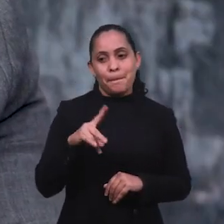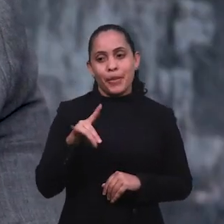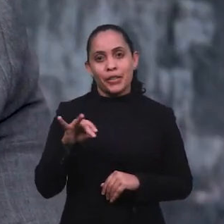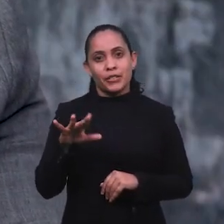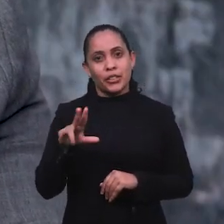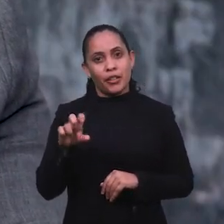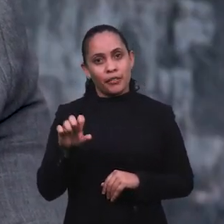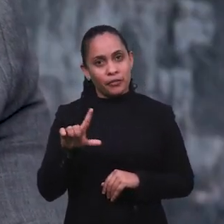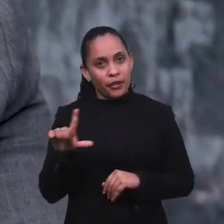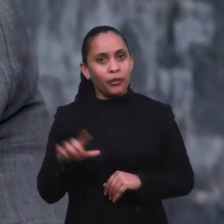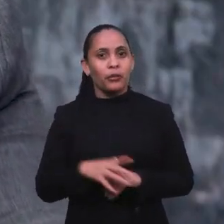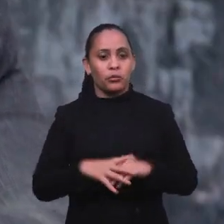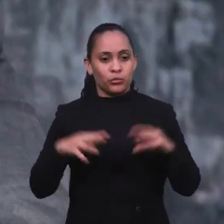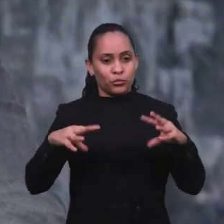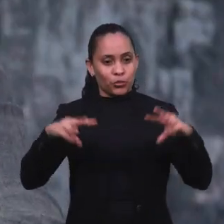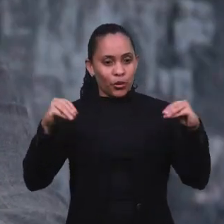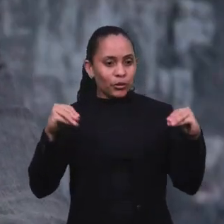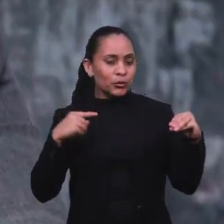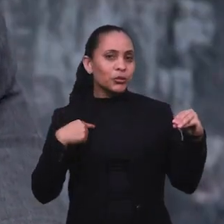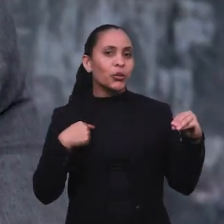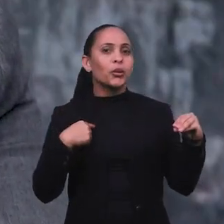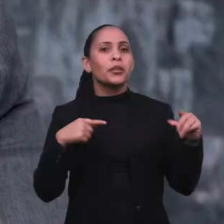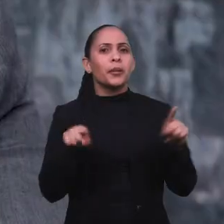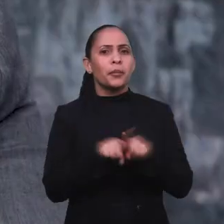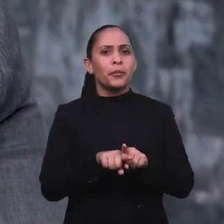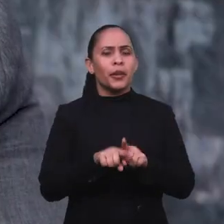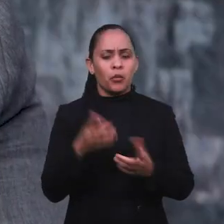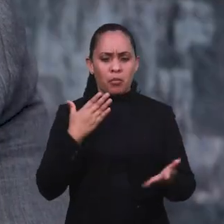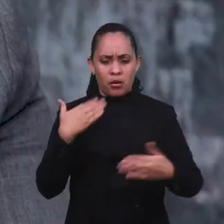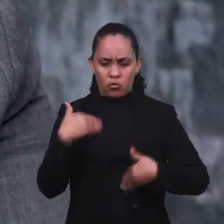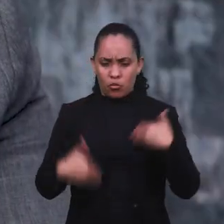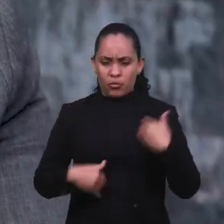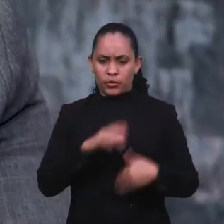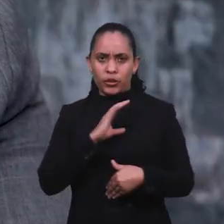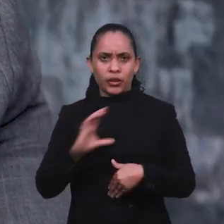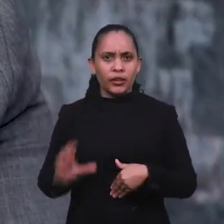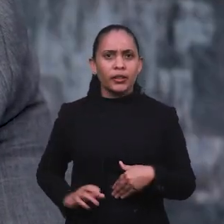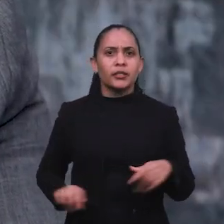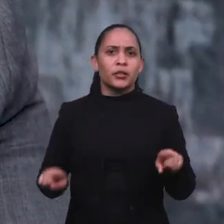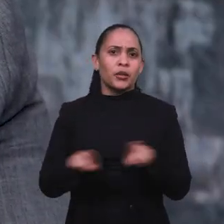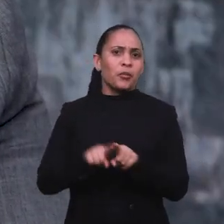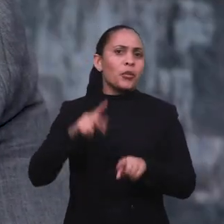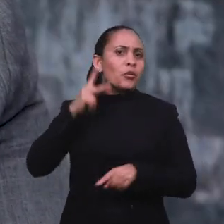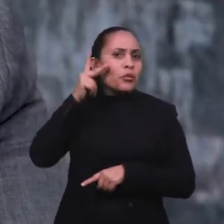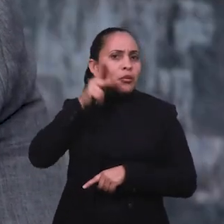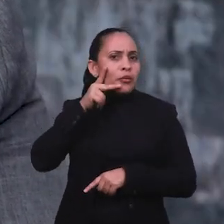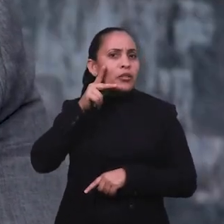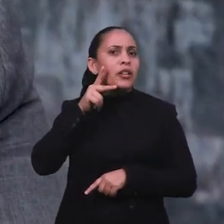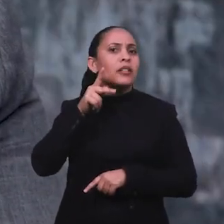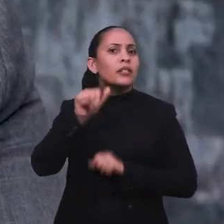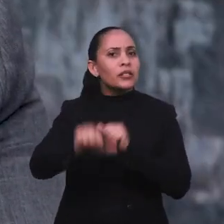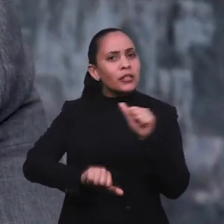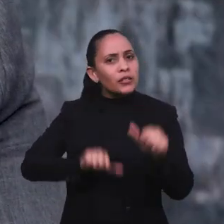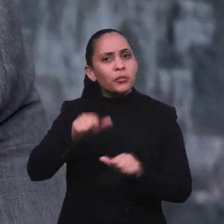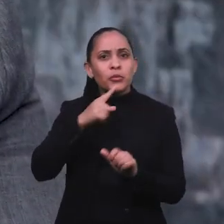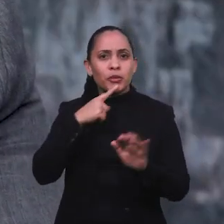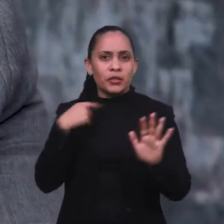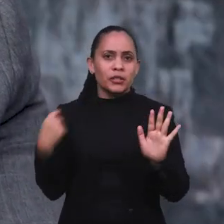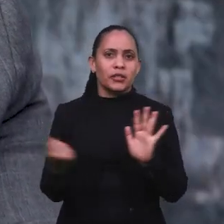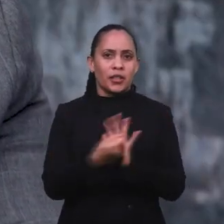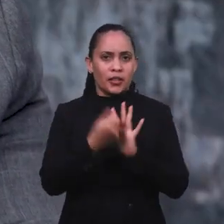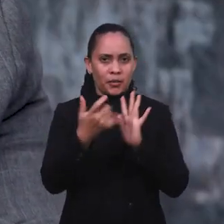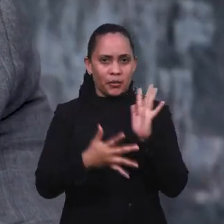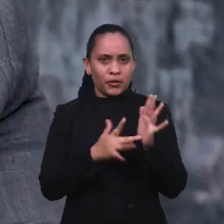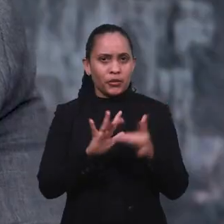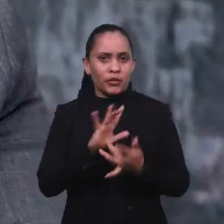no momento da Eucaristia, se transforma no corpo de Cristo, da mesma forma, o vinho se transformaria no sangue de Cristo. Isso é